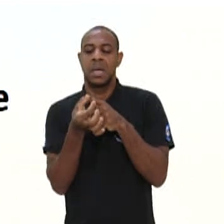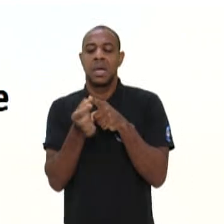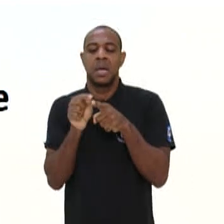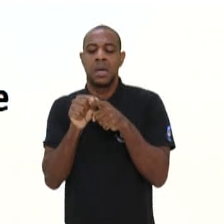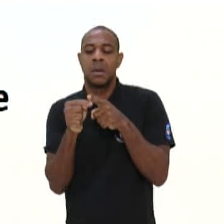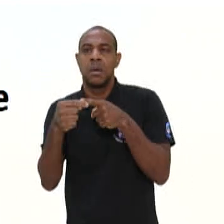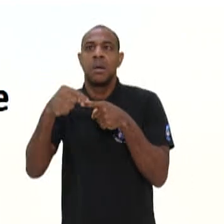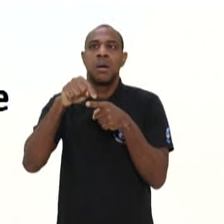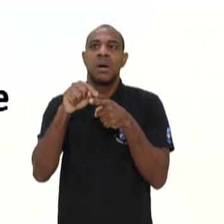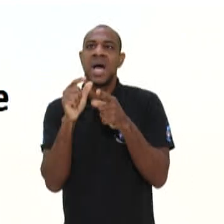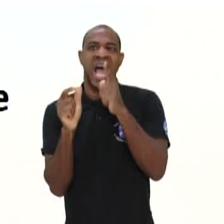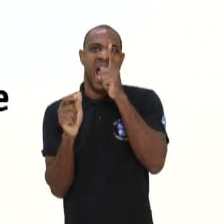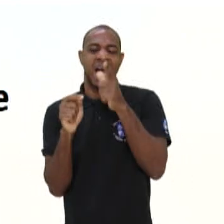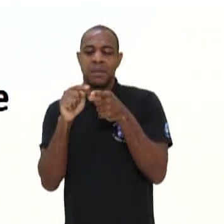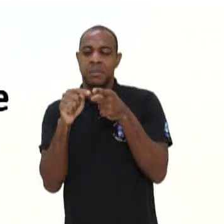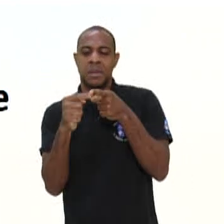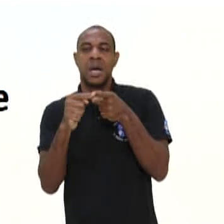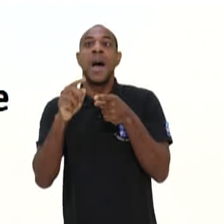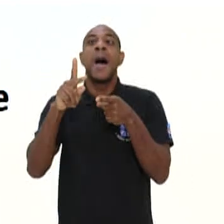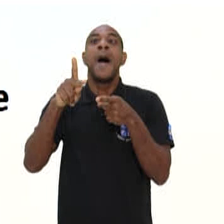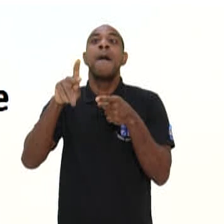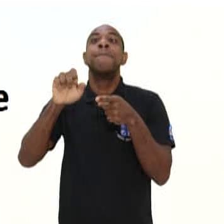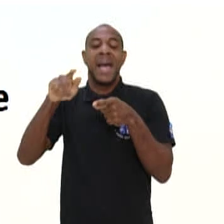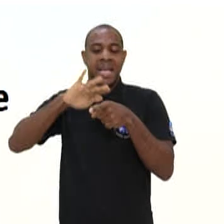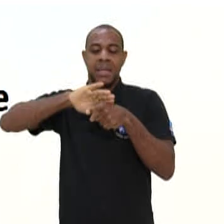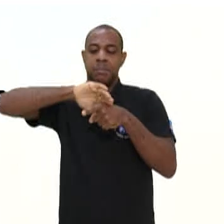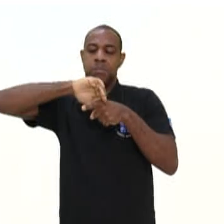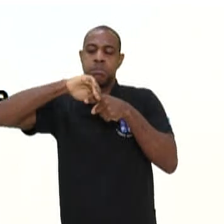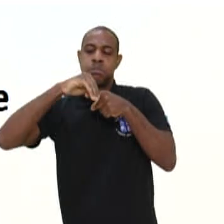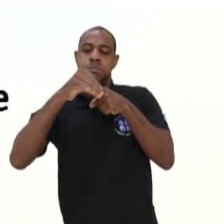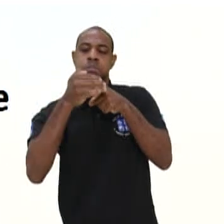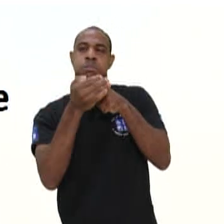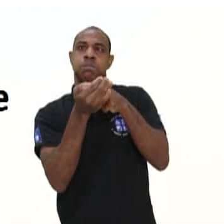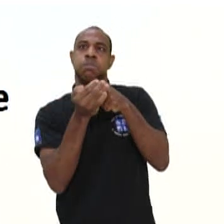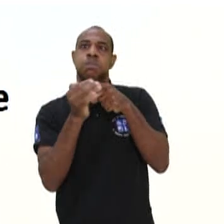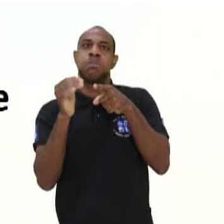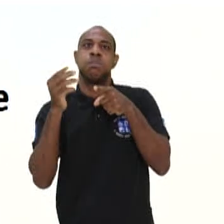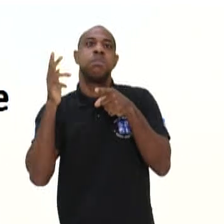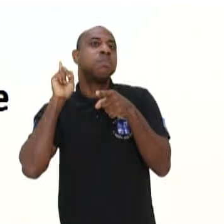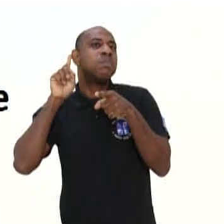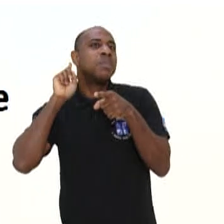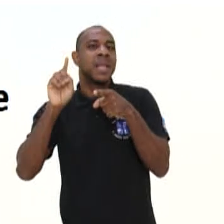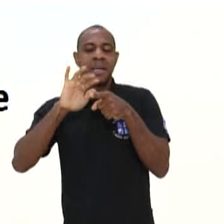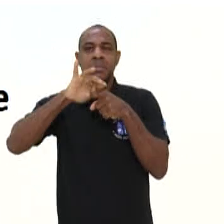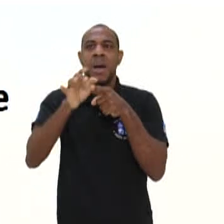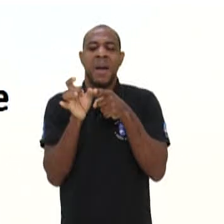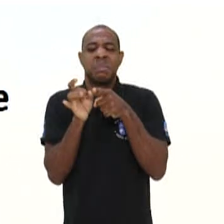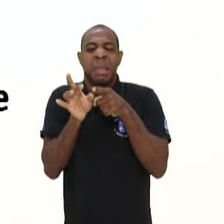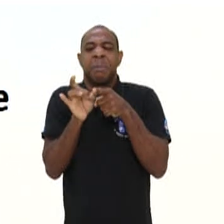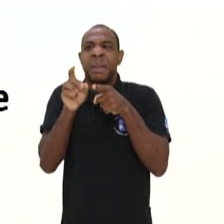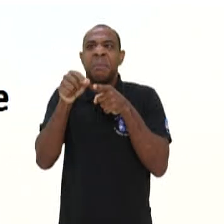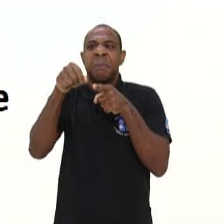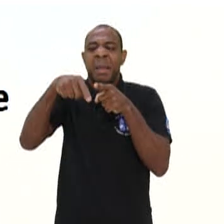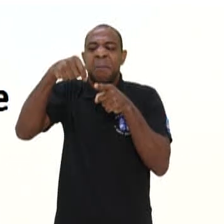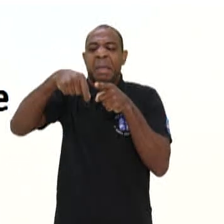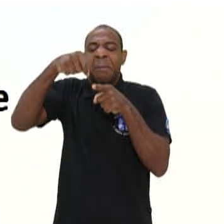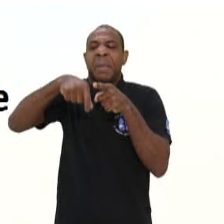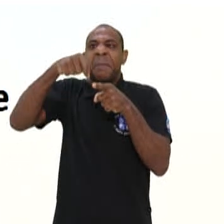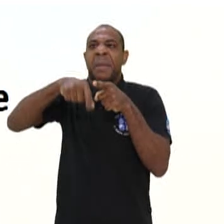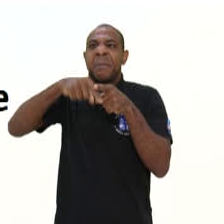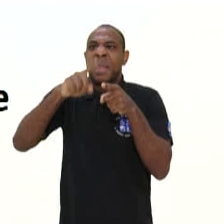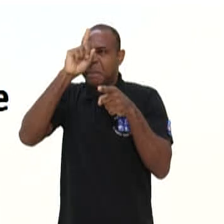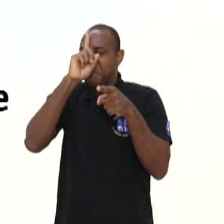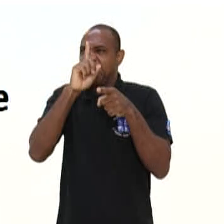que seria aquela pele que recobre, cria-se uma substância branca chamada esmegma, uma secreção, segundo o